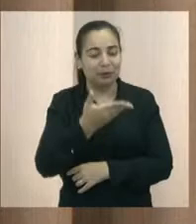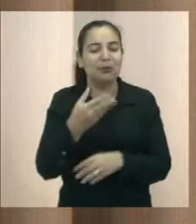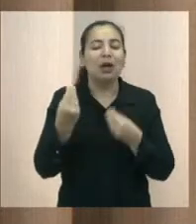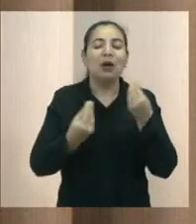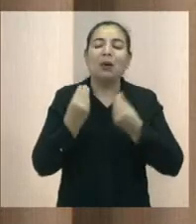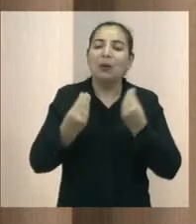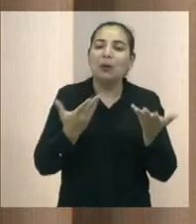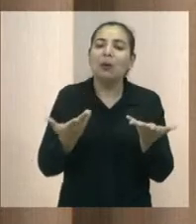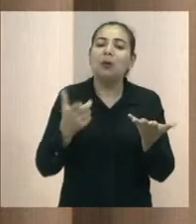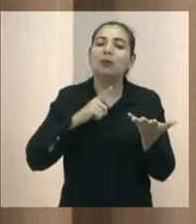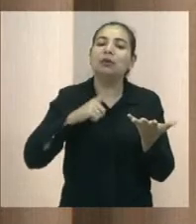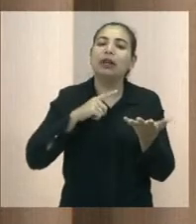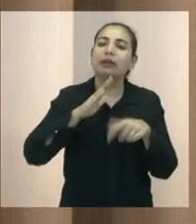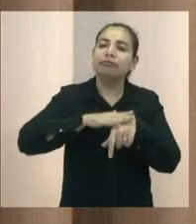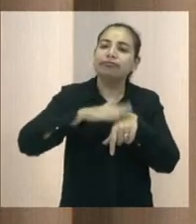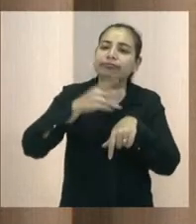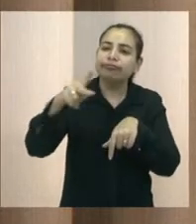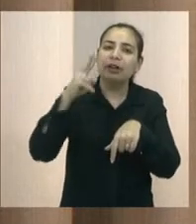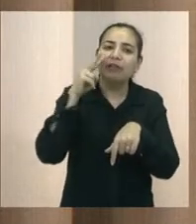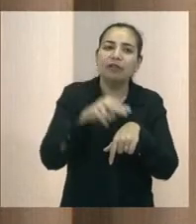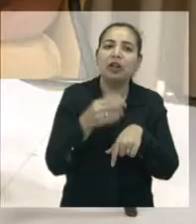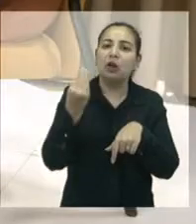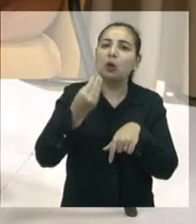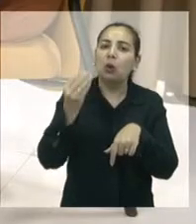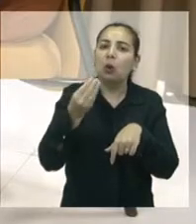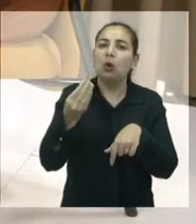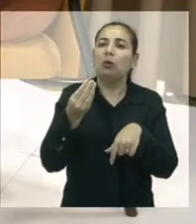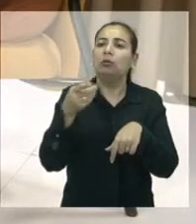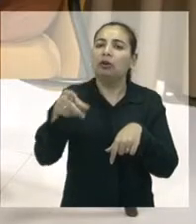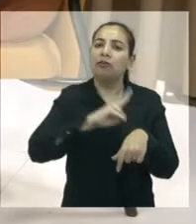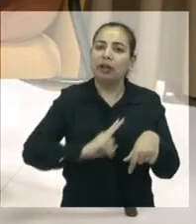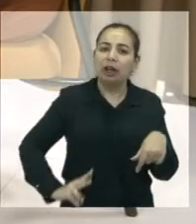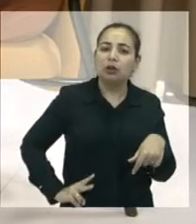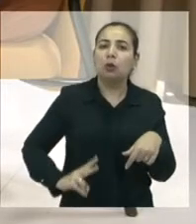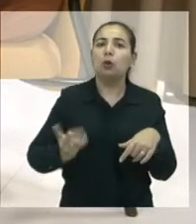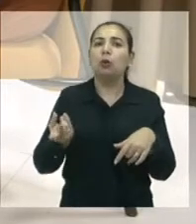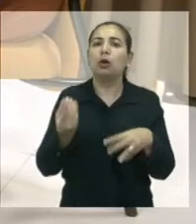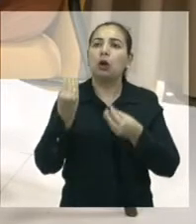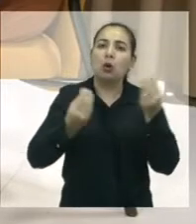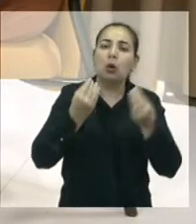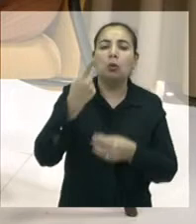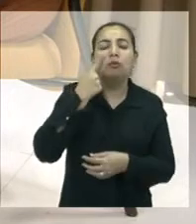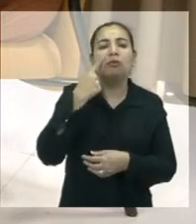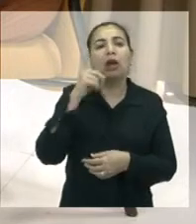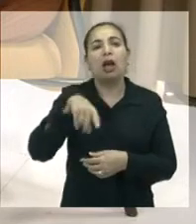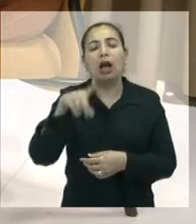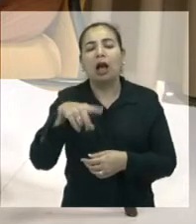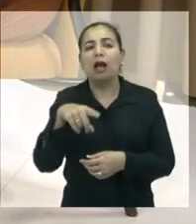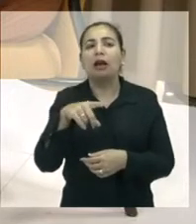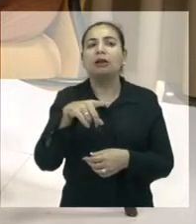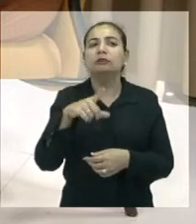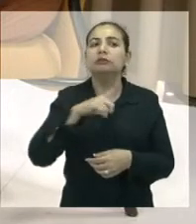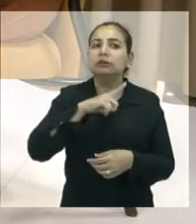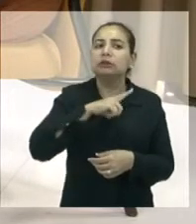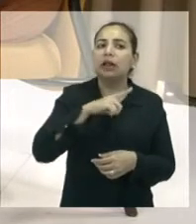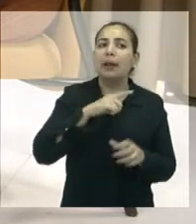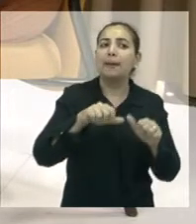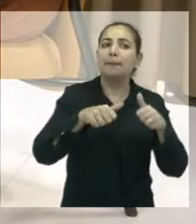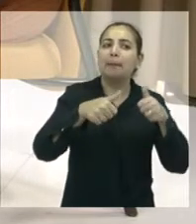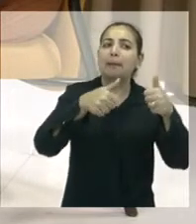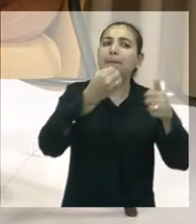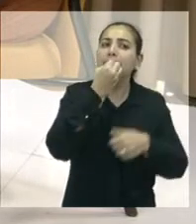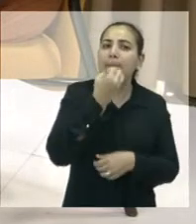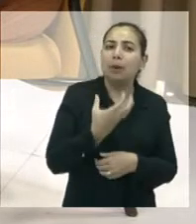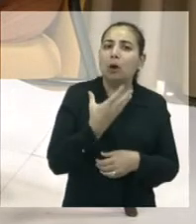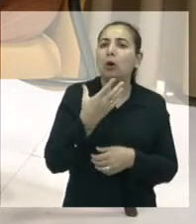como parlamentar de Fortaleza e também como cidadã lutadora de várias causas, como é que a senhora vê esses resultados que a gente já percebe-se e vem colhendo junto